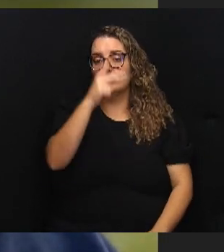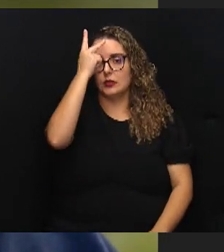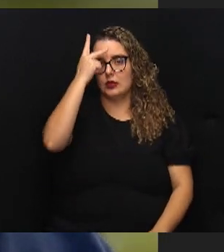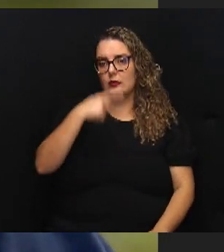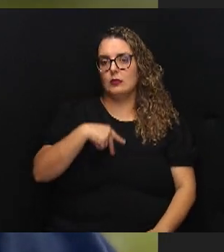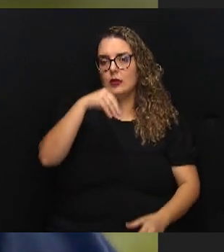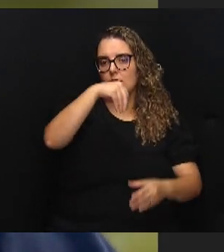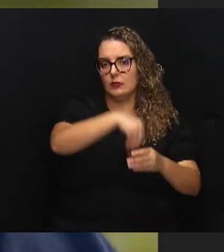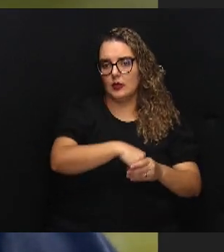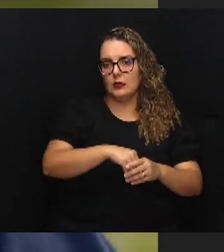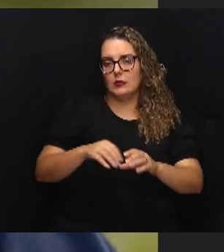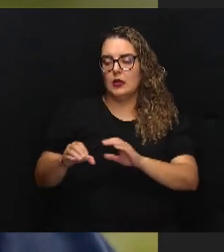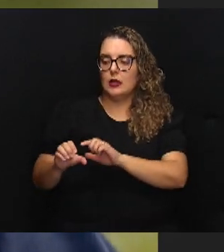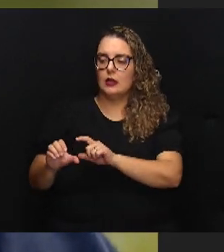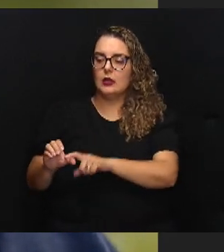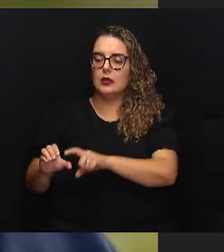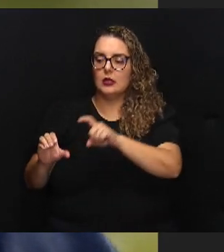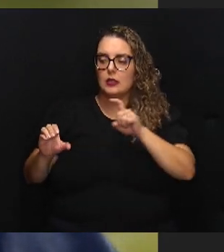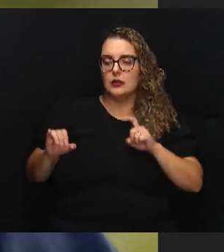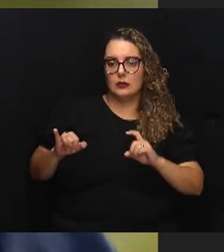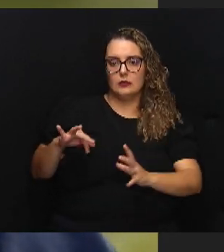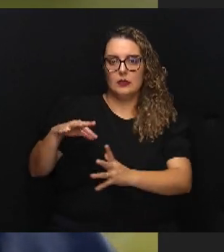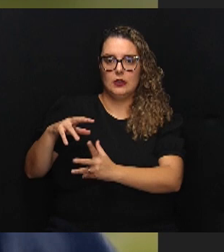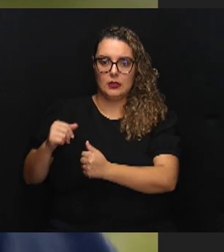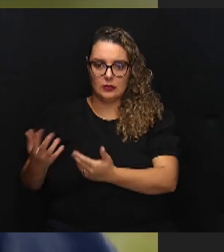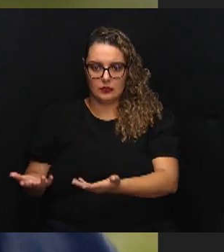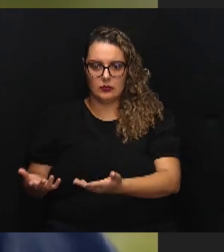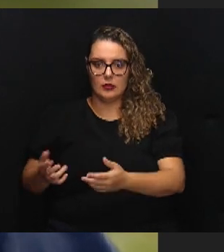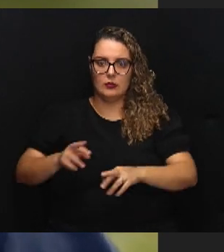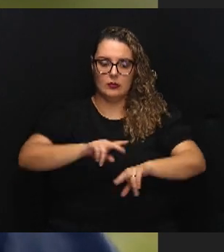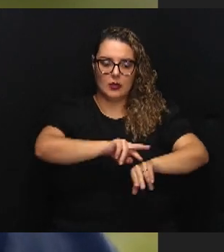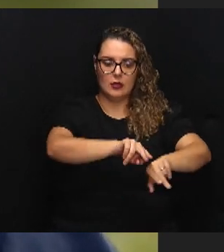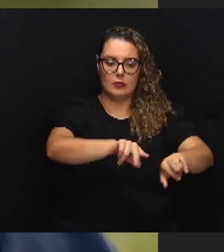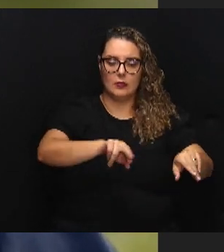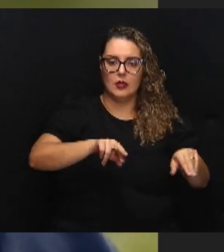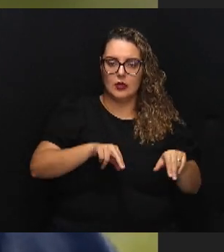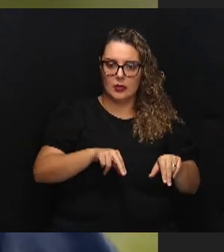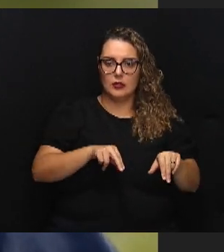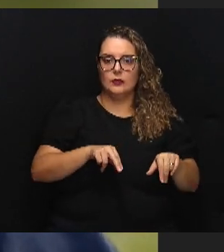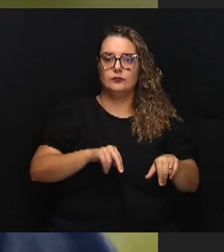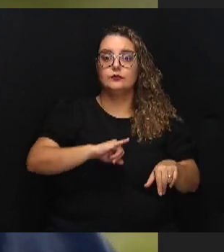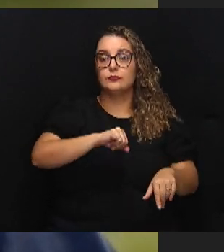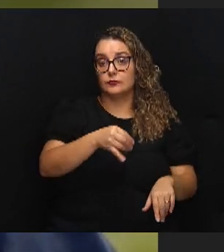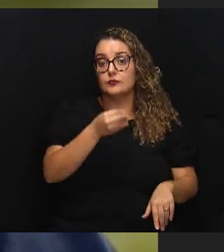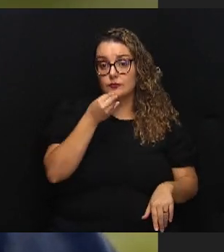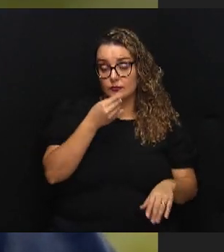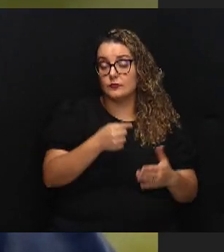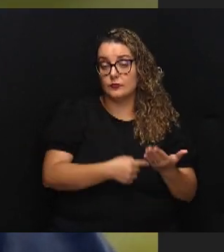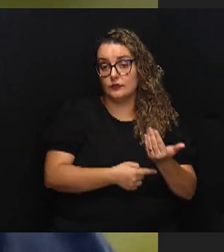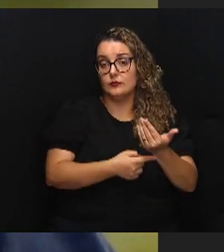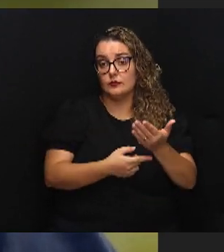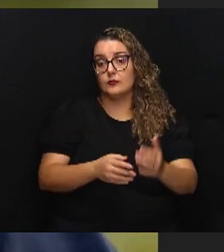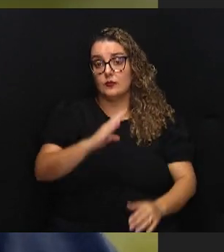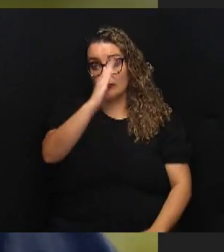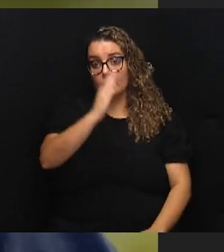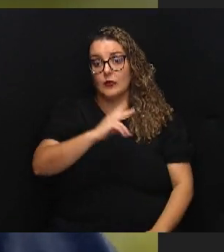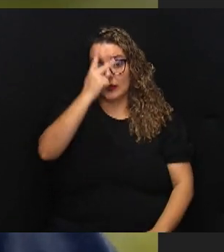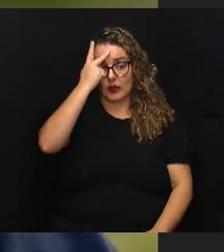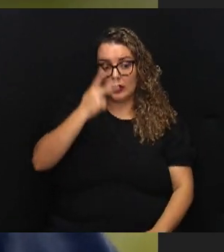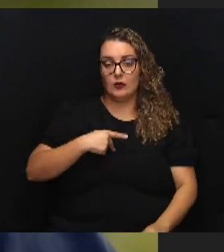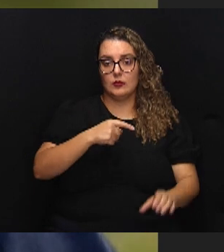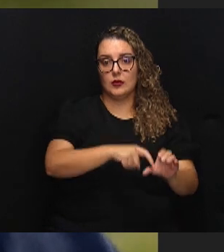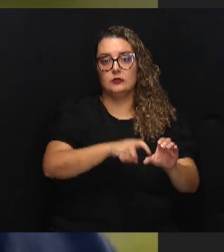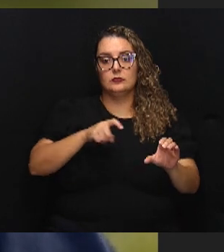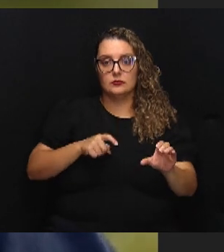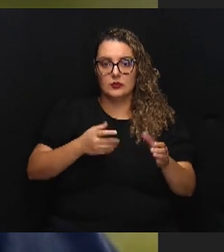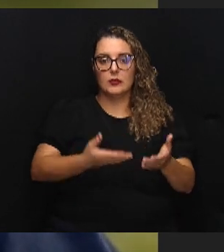uma independência tecnológica, para diversificação de oportunidades tecnológicas para o Brasil